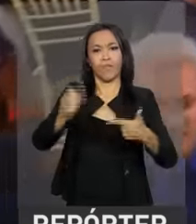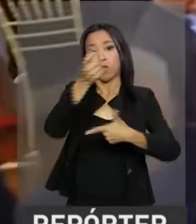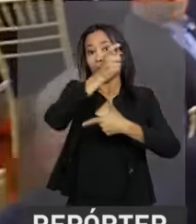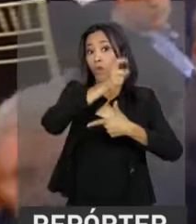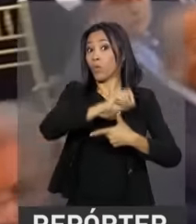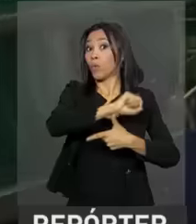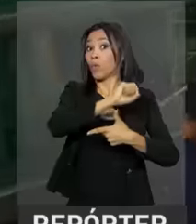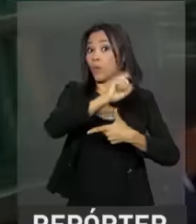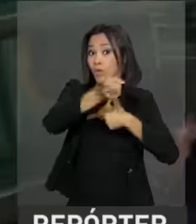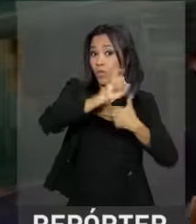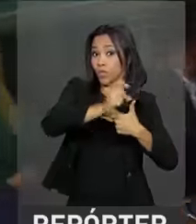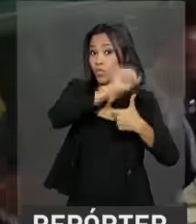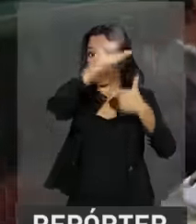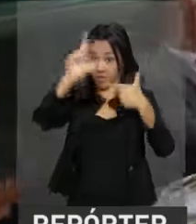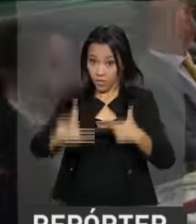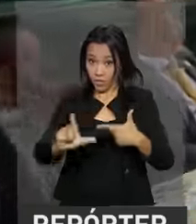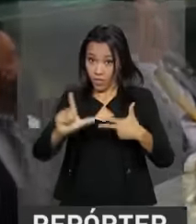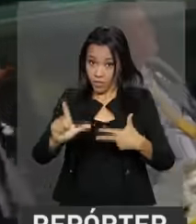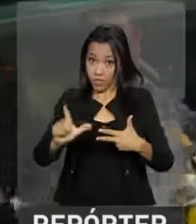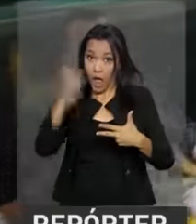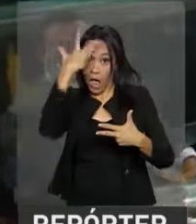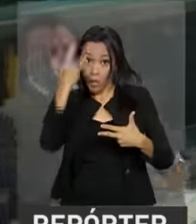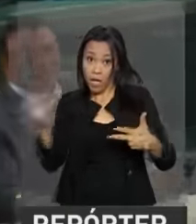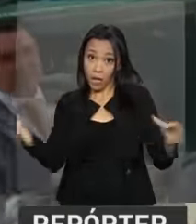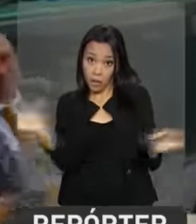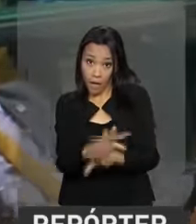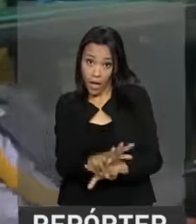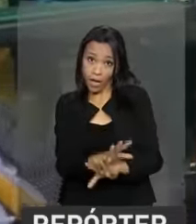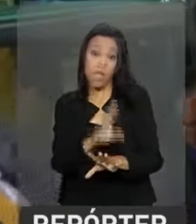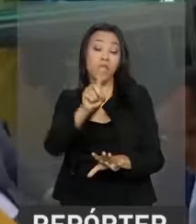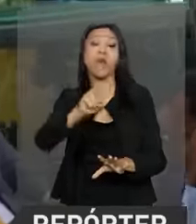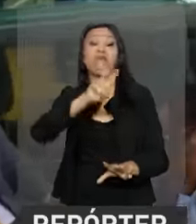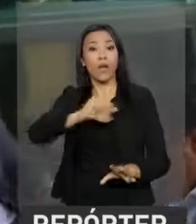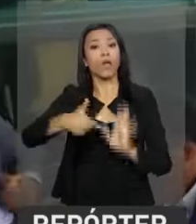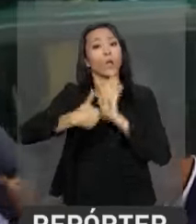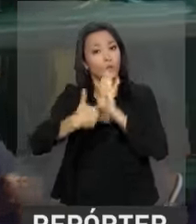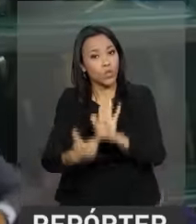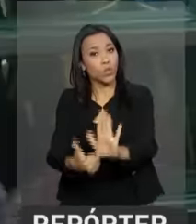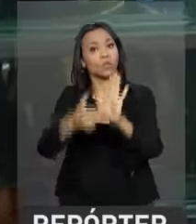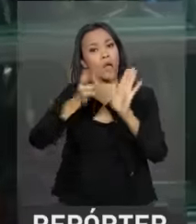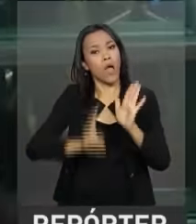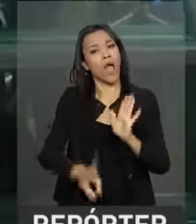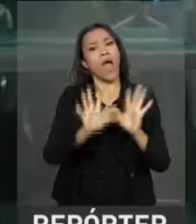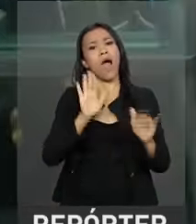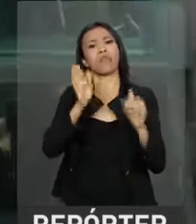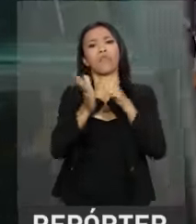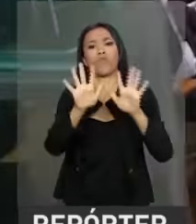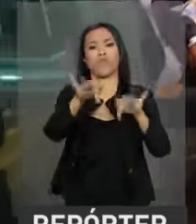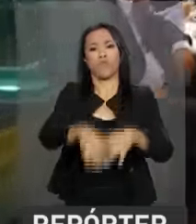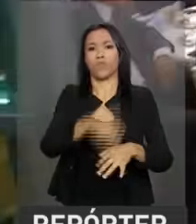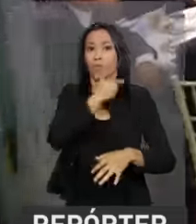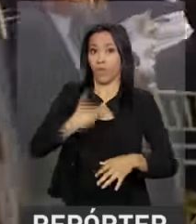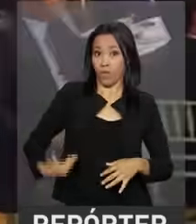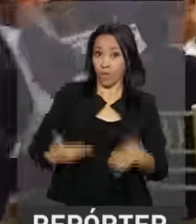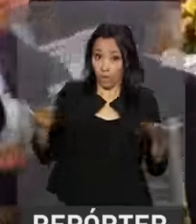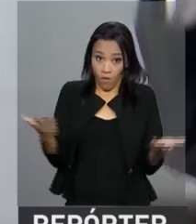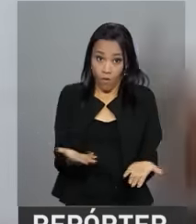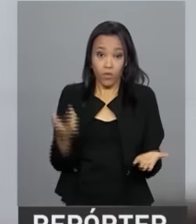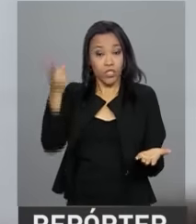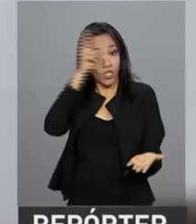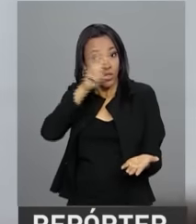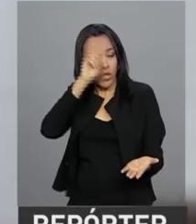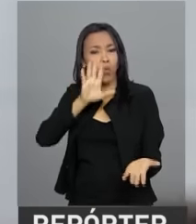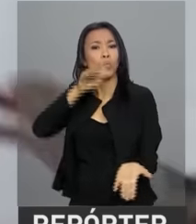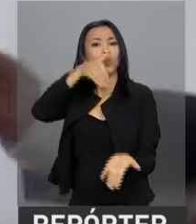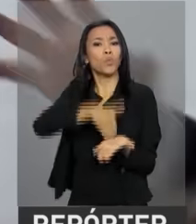legislativo não vai parar amanhã ela vai continuar até o fim do governo nós estamos fazendo história e nós queremos no